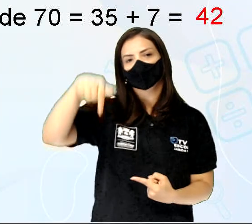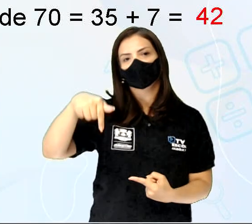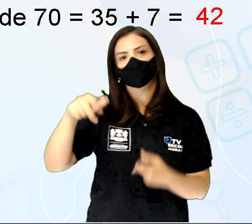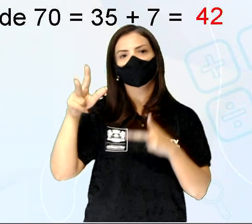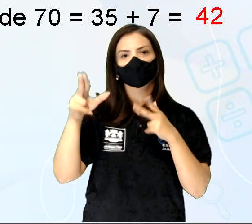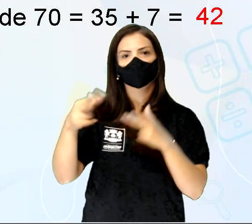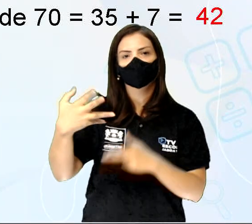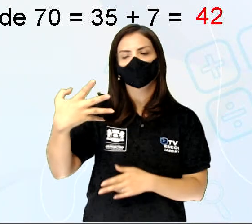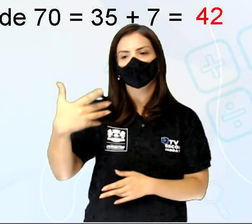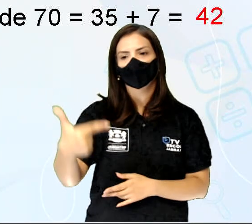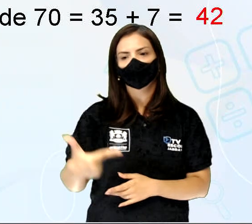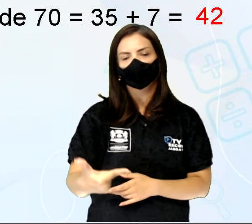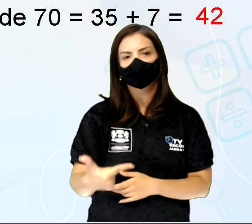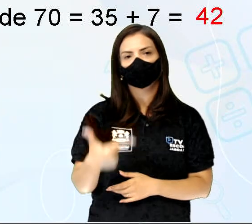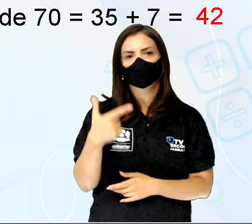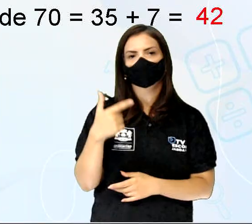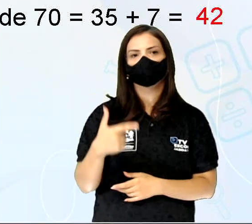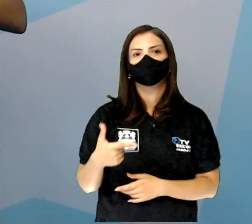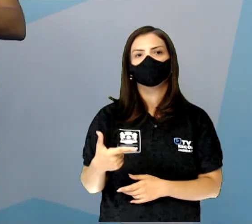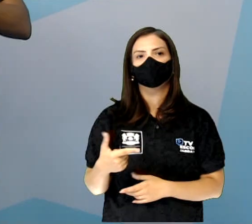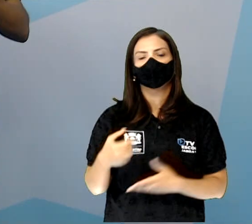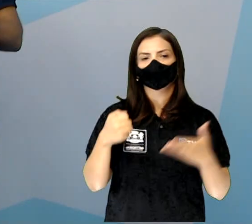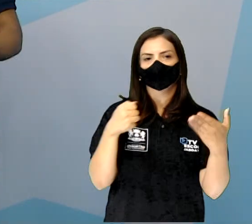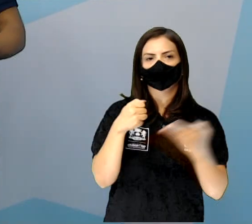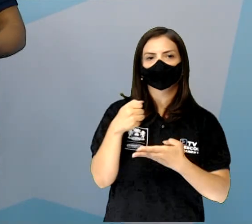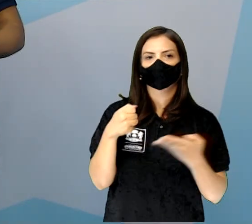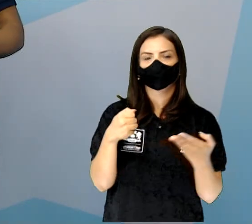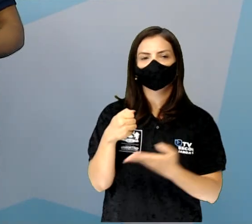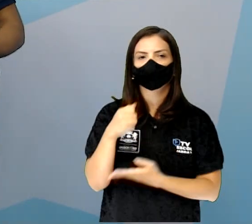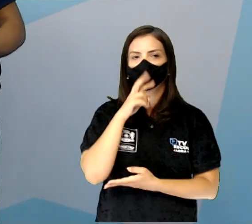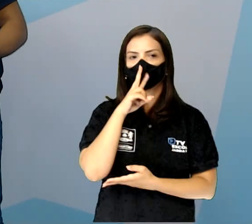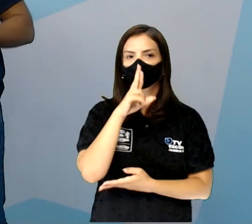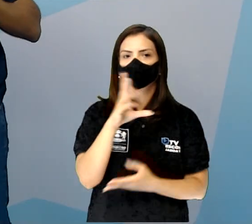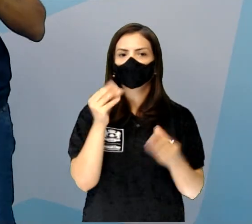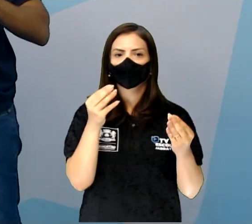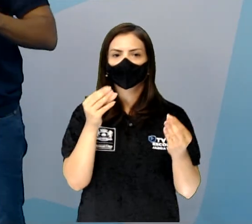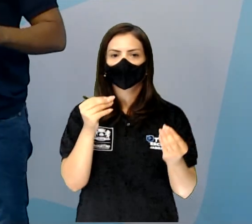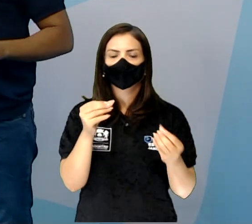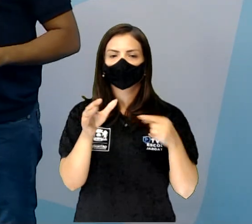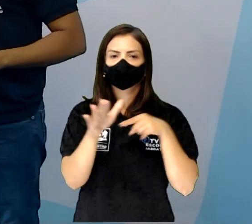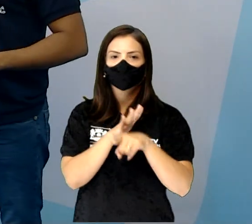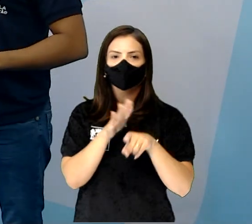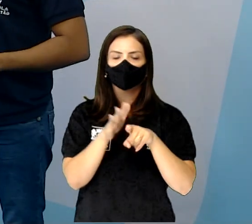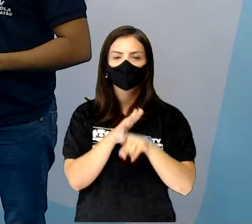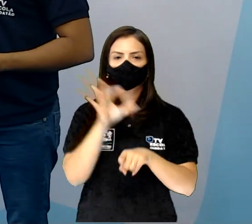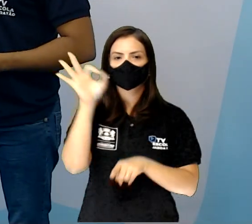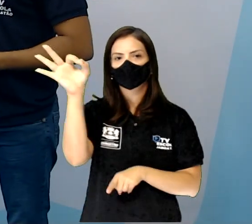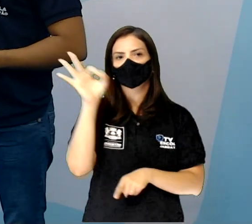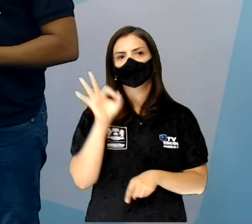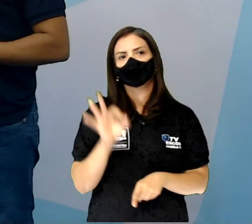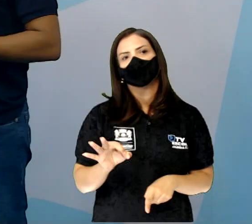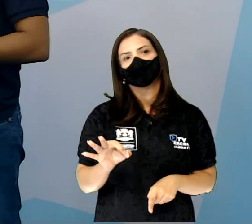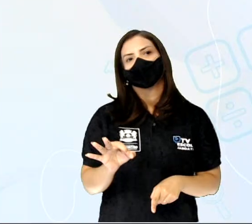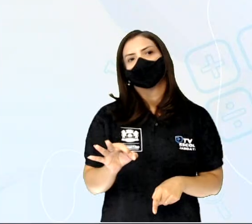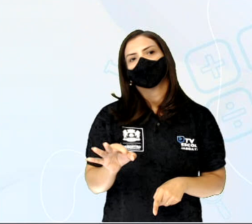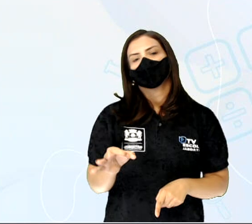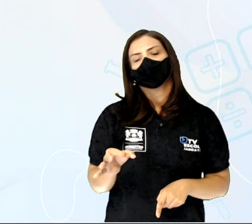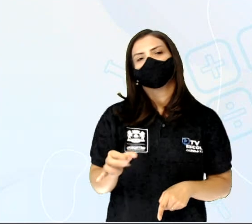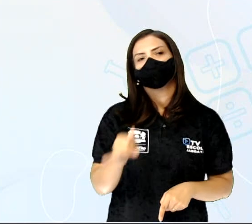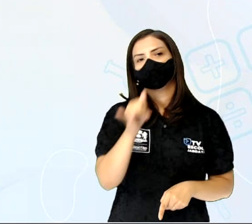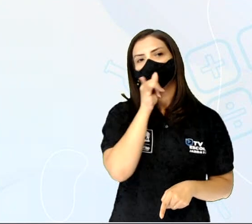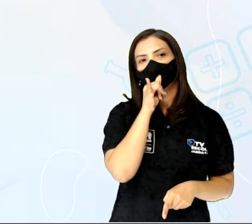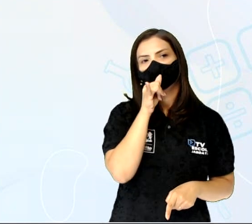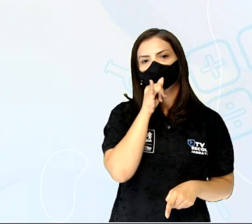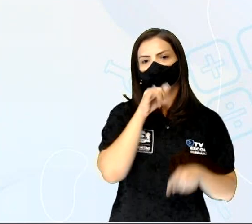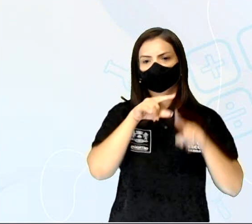42. Beleza? Então, essas básicas, você resolve muitas questões de porcentagem. Muitas. Tá? Vamos ver aqui um exemplo, gente.